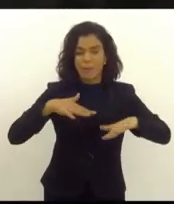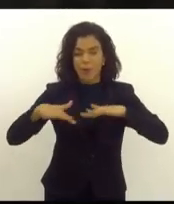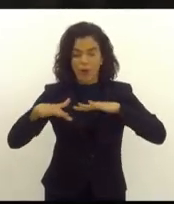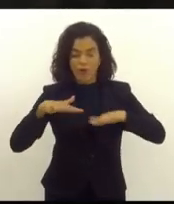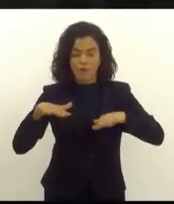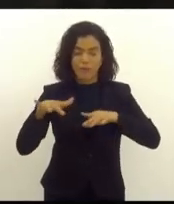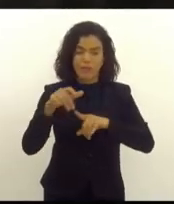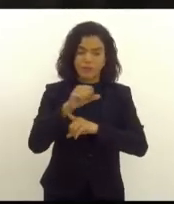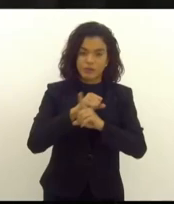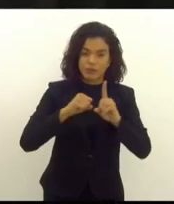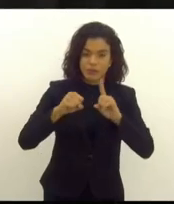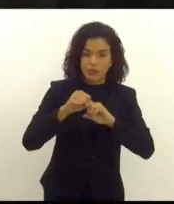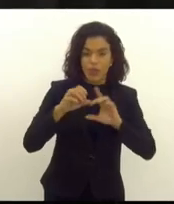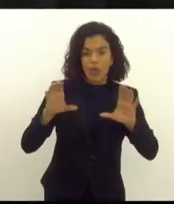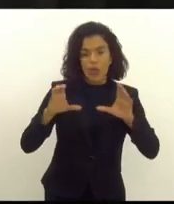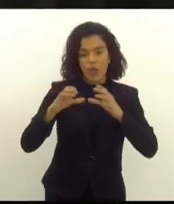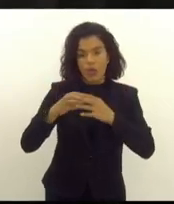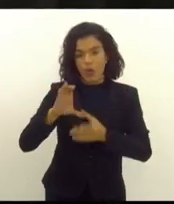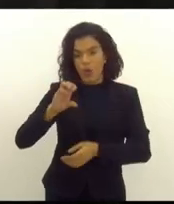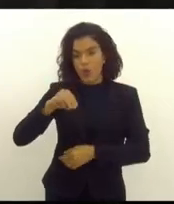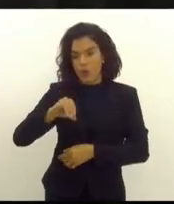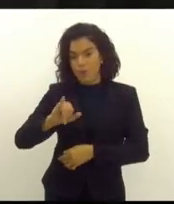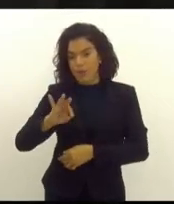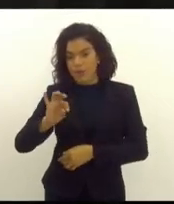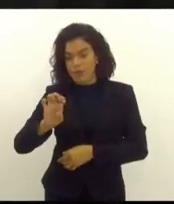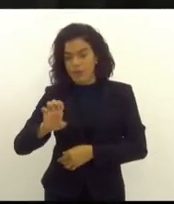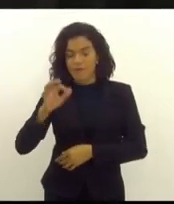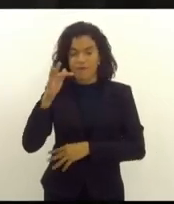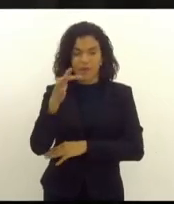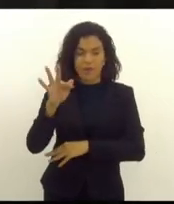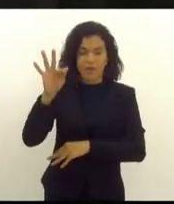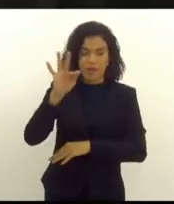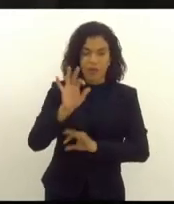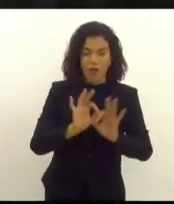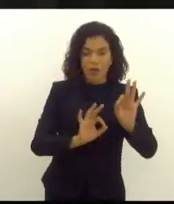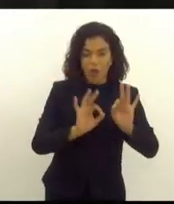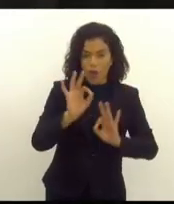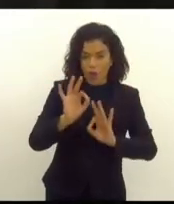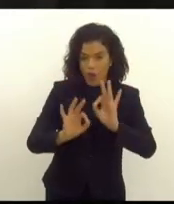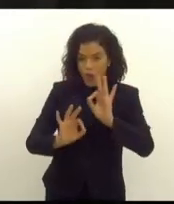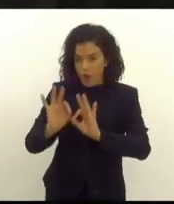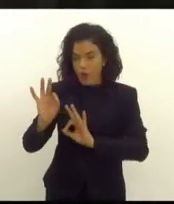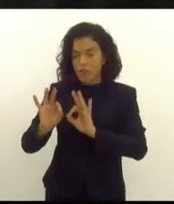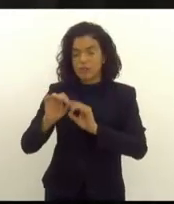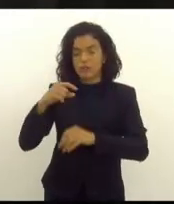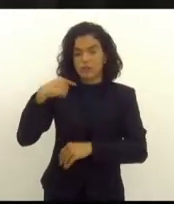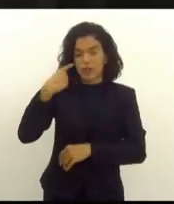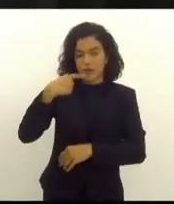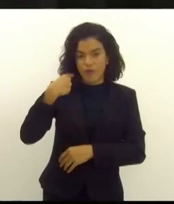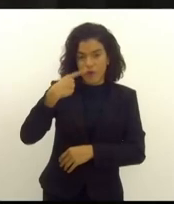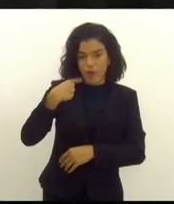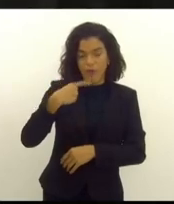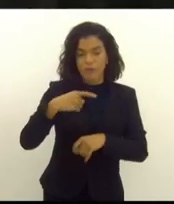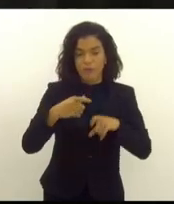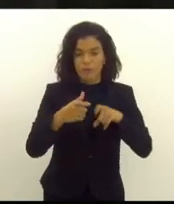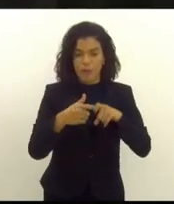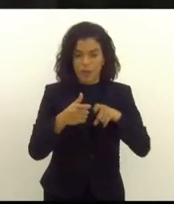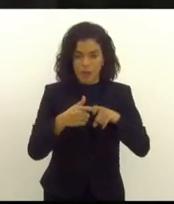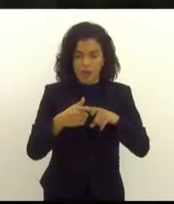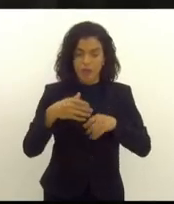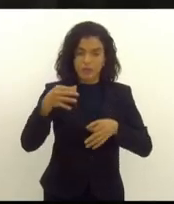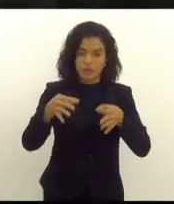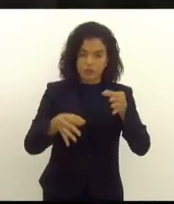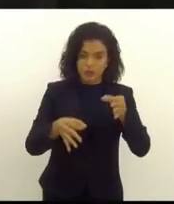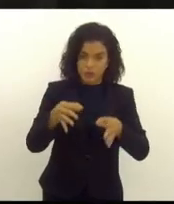sociais comitês federações organizações de advogados médicos e